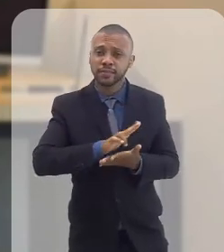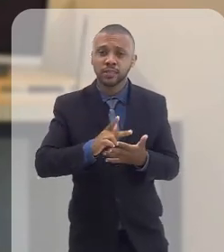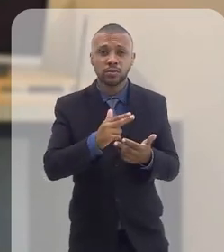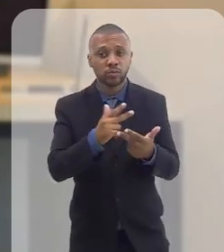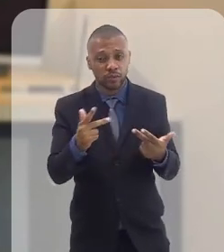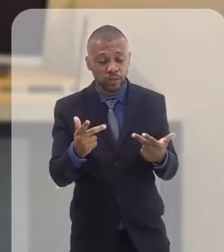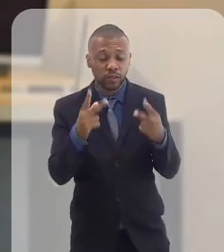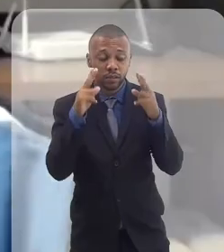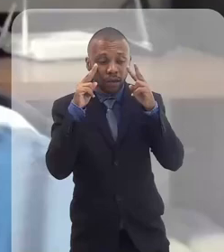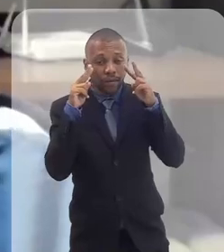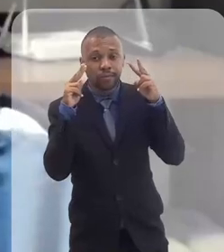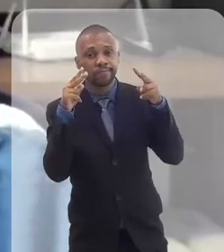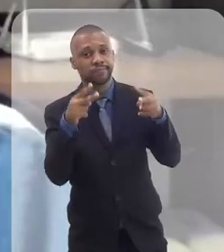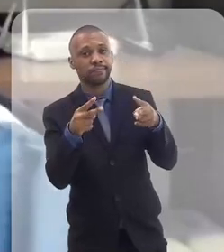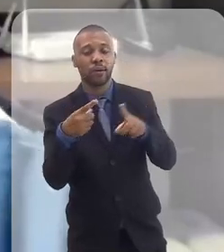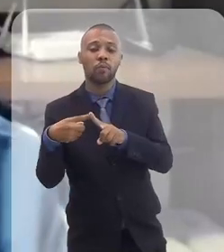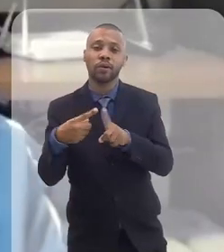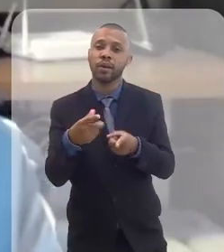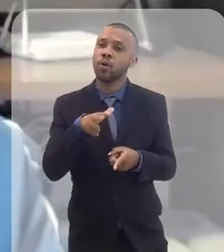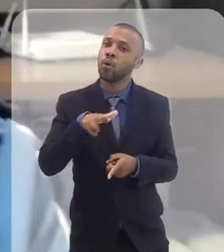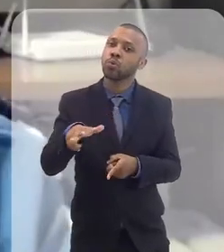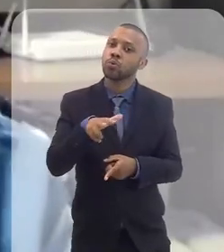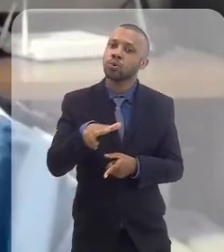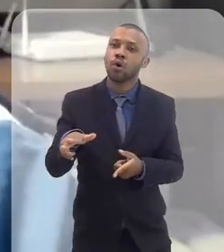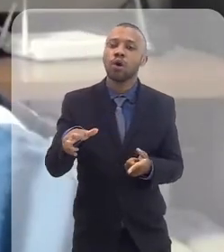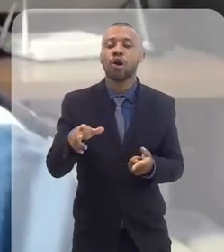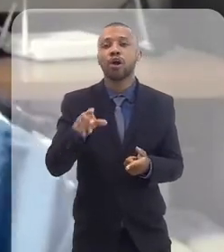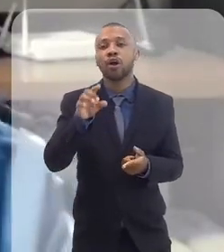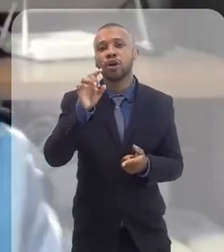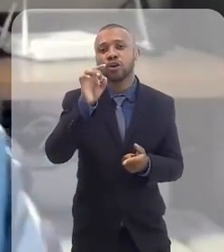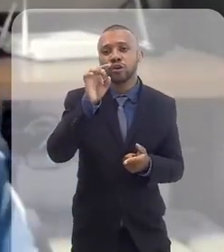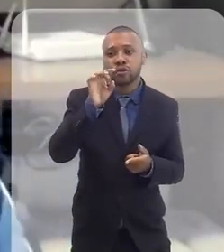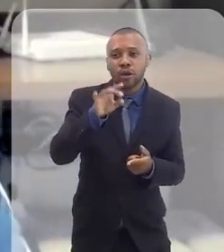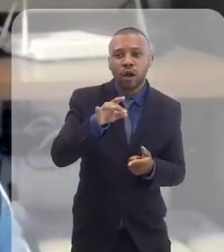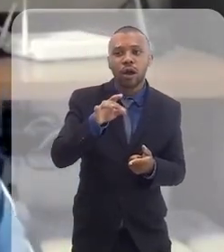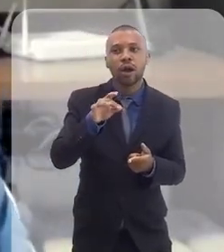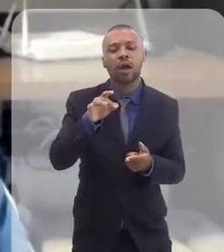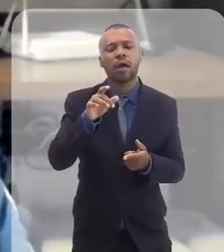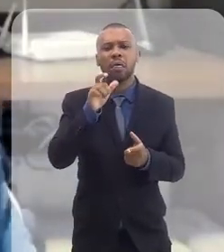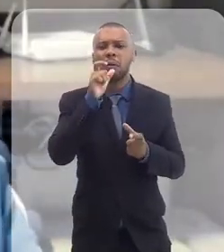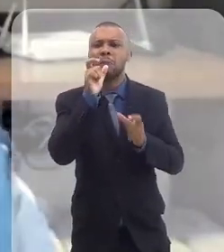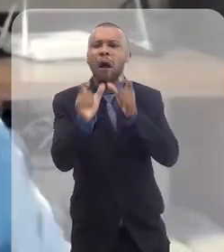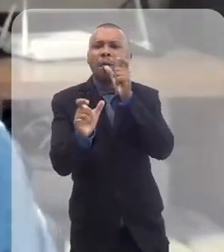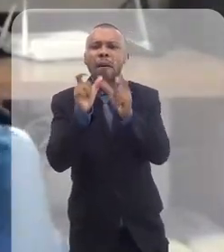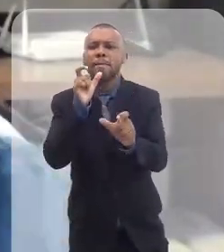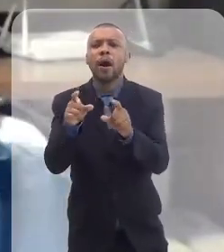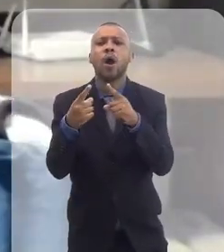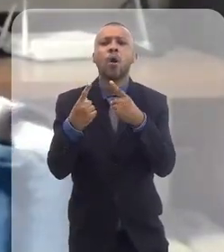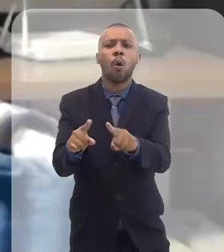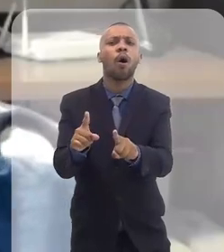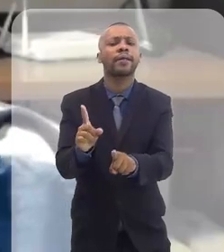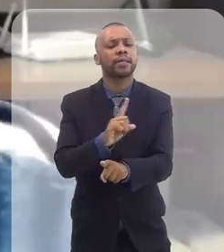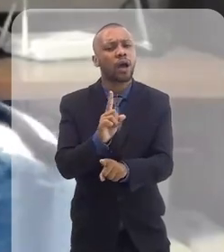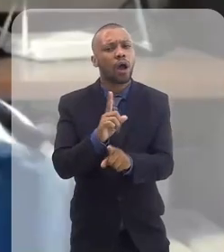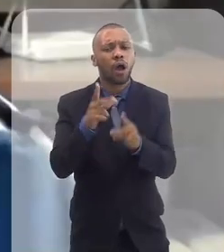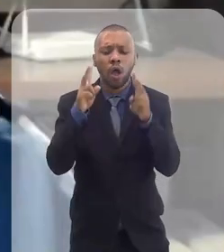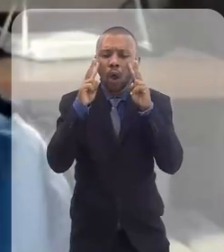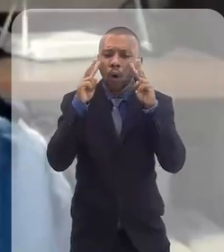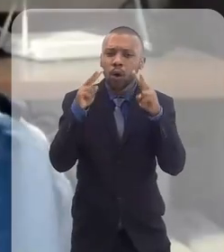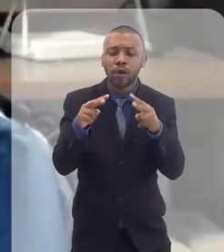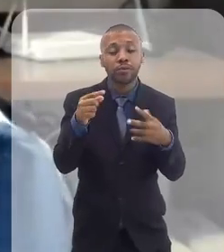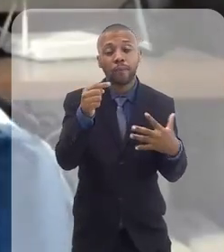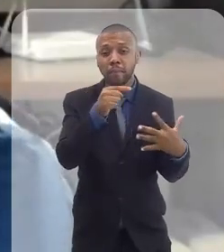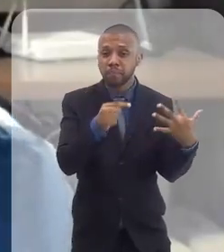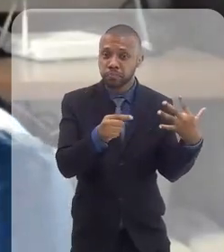Foi. Várias coisas eu tenho que reconhecer, porque eu não sou, só saio atirando contra.